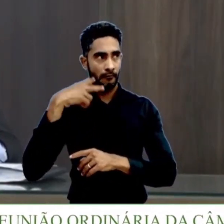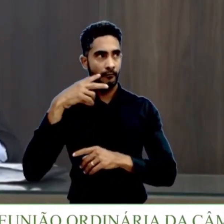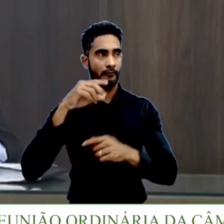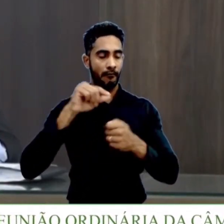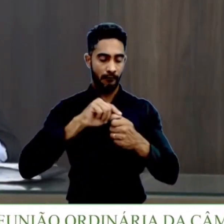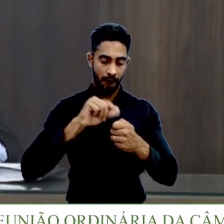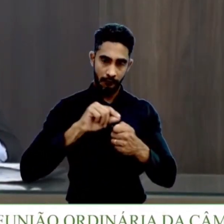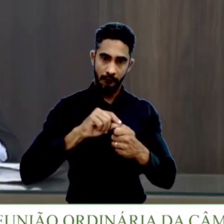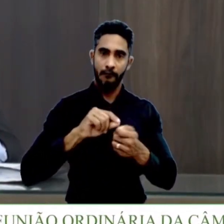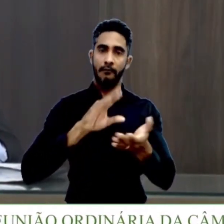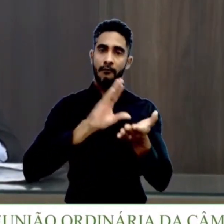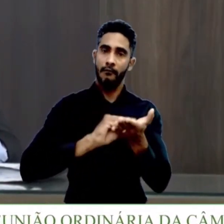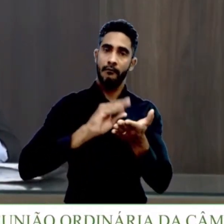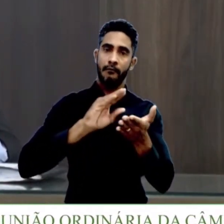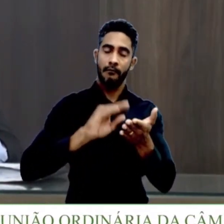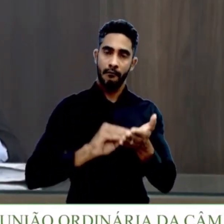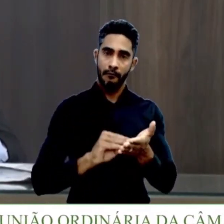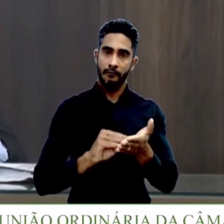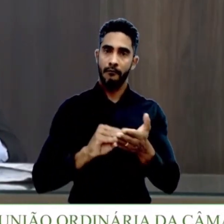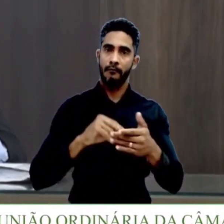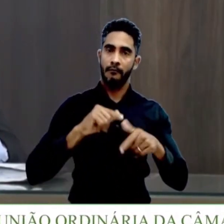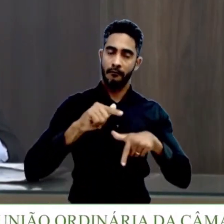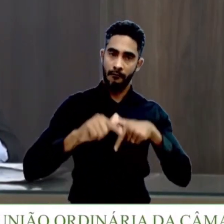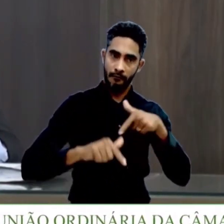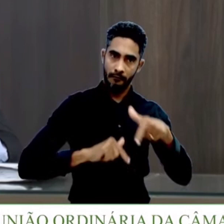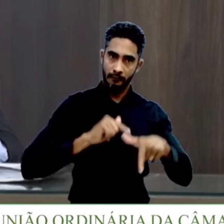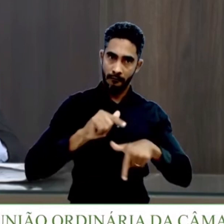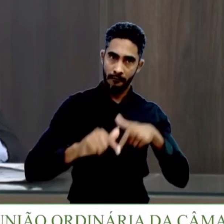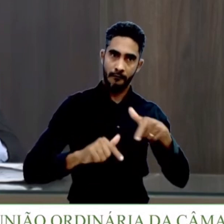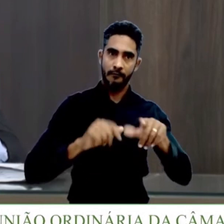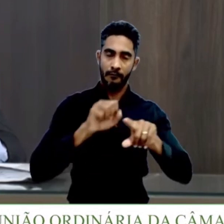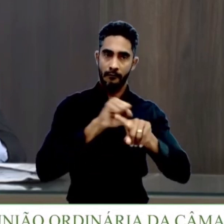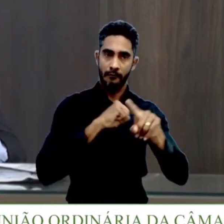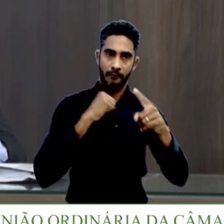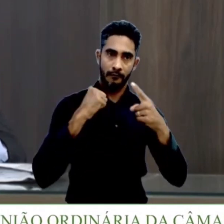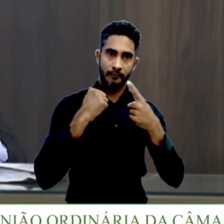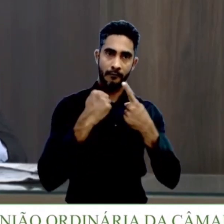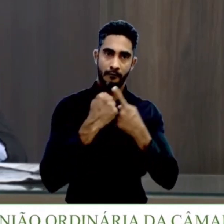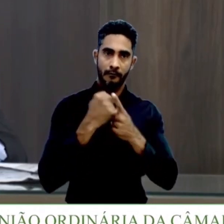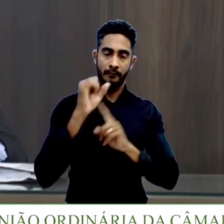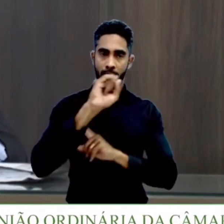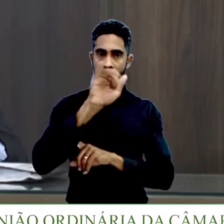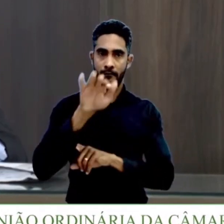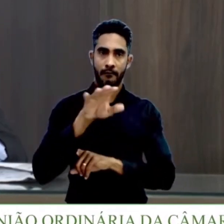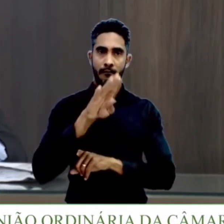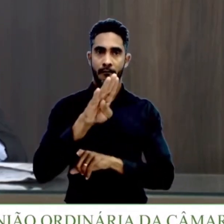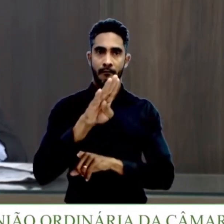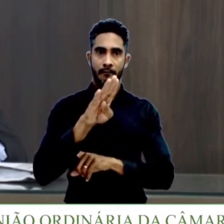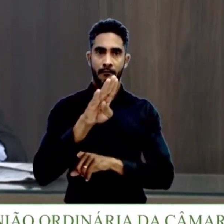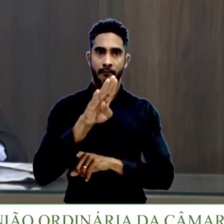feita e conste em ata, pelos relevantes serviços prestados à sociedade de Janaúba, moção de aplausos